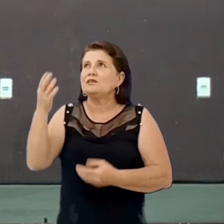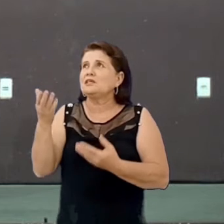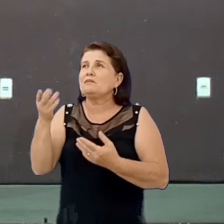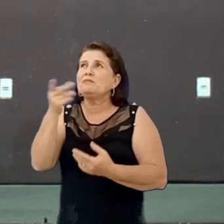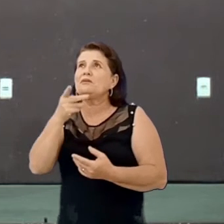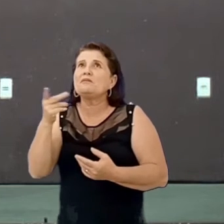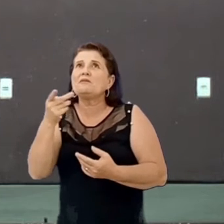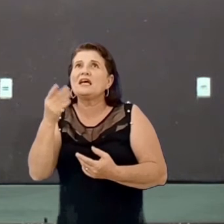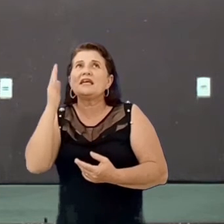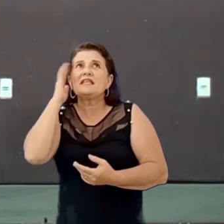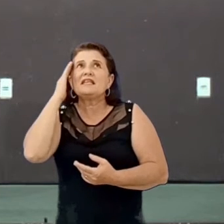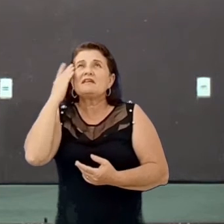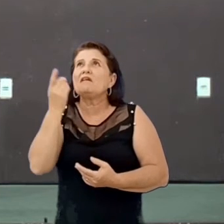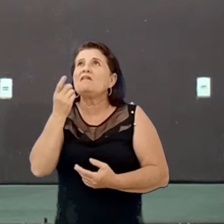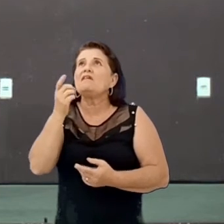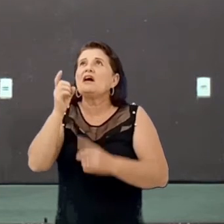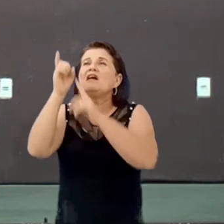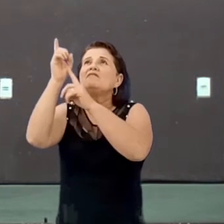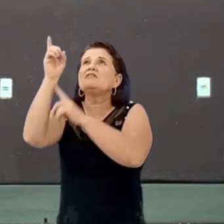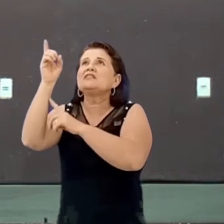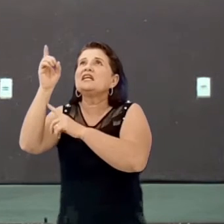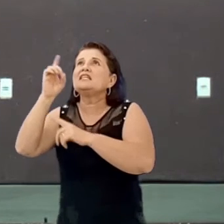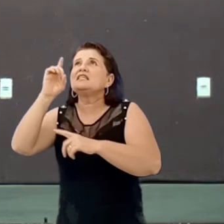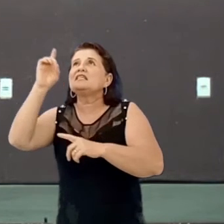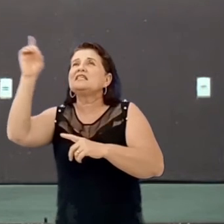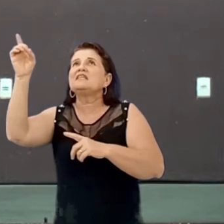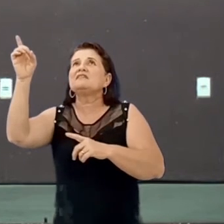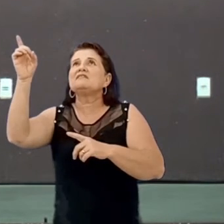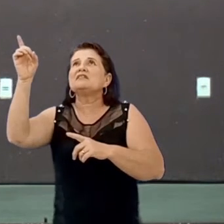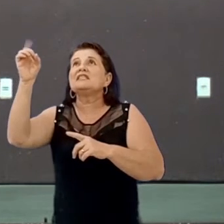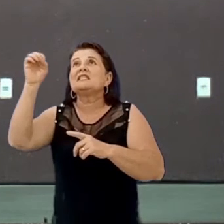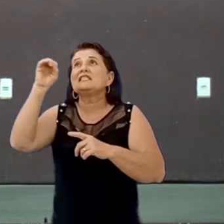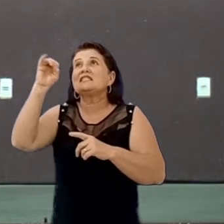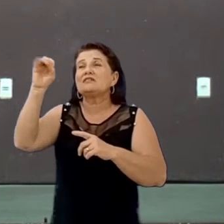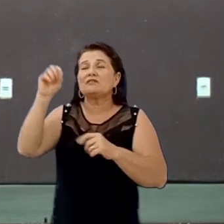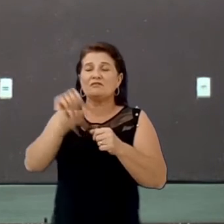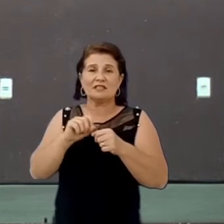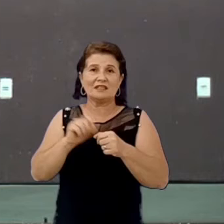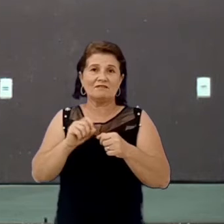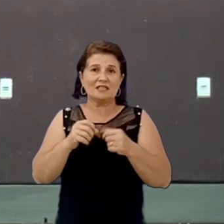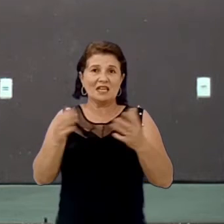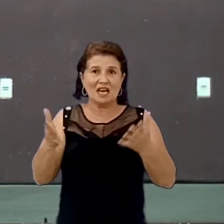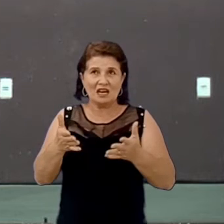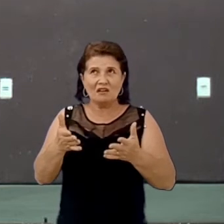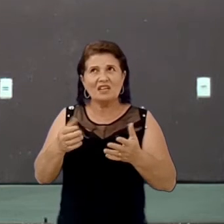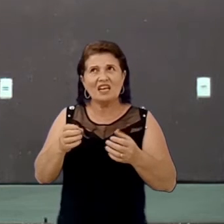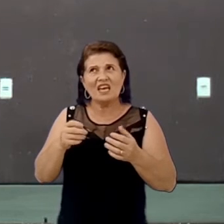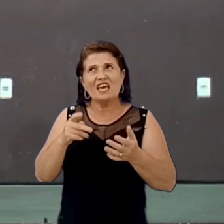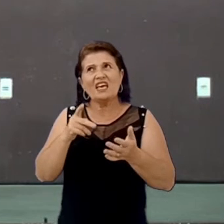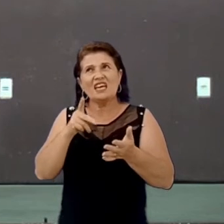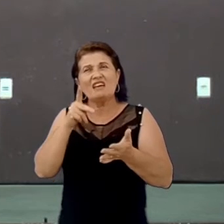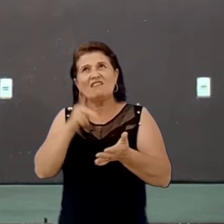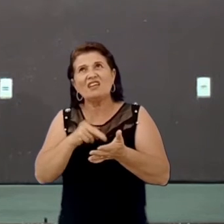de Deus para a tua vida, se aquilo que você está fazendo hoje é de fato aquilo que Deus tem chamado você para